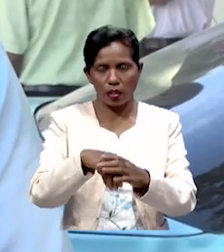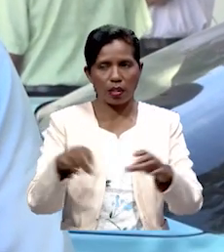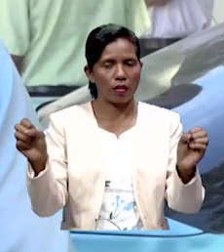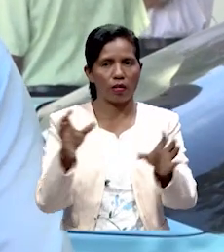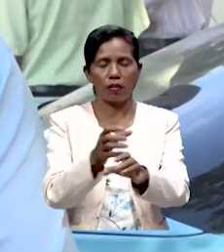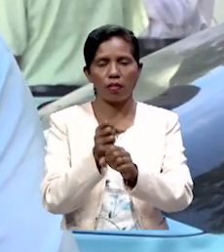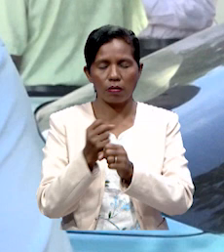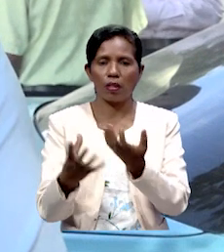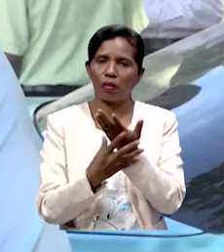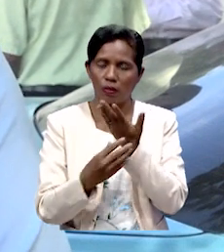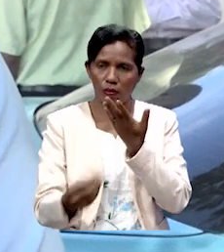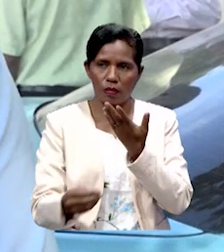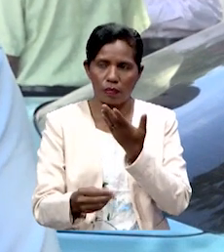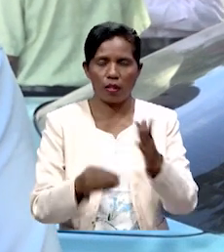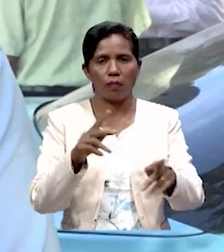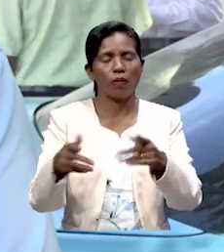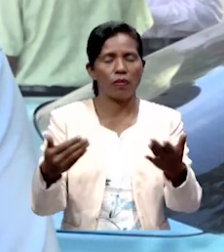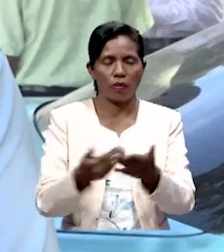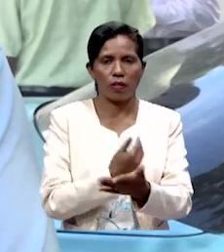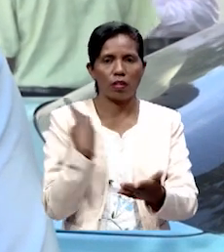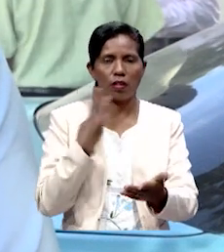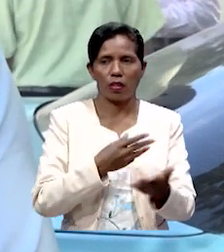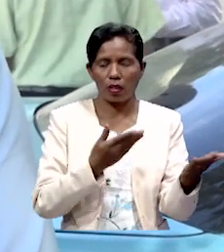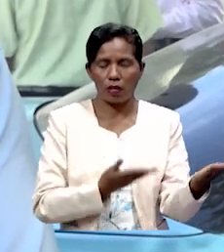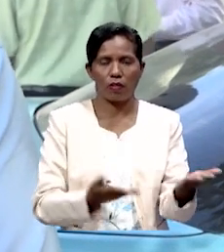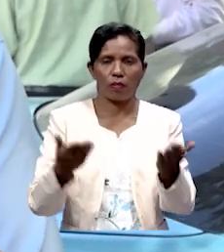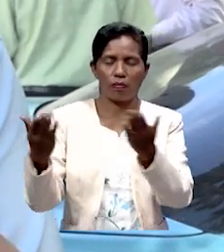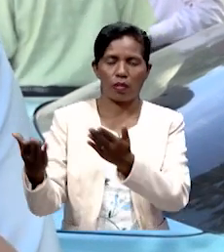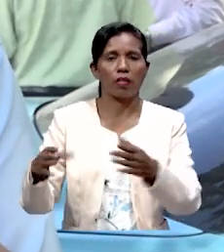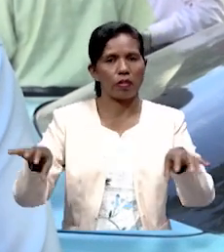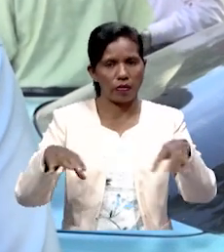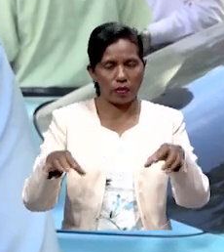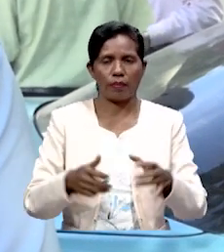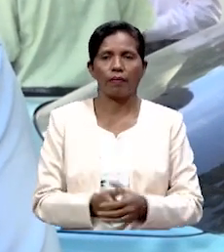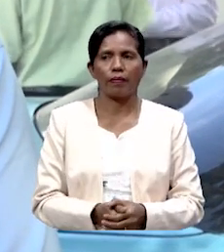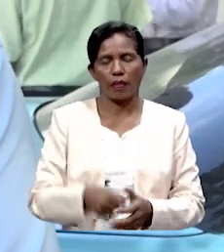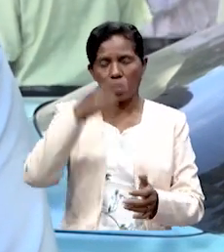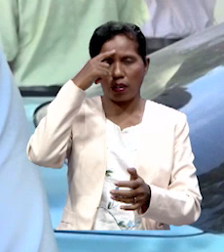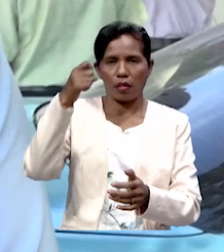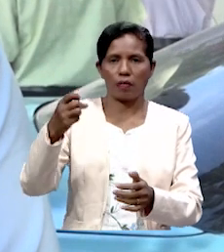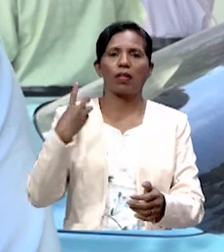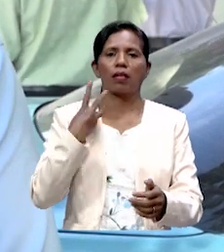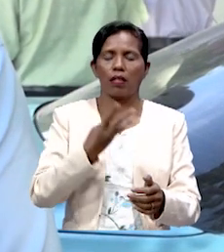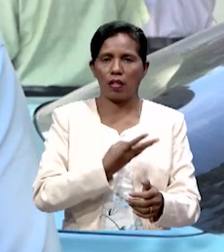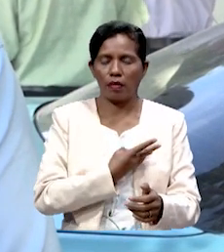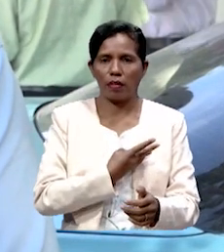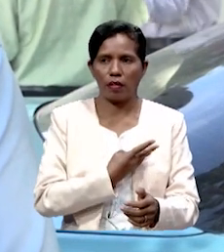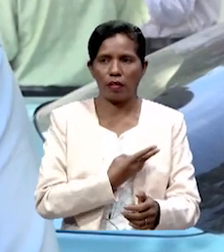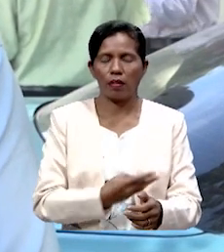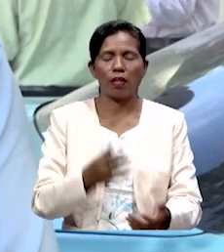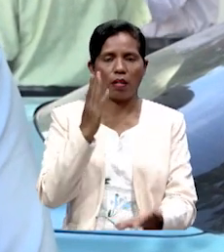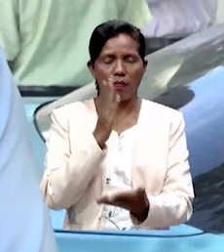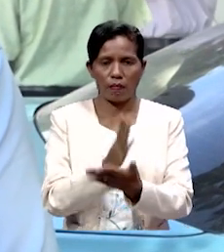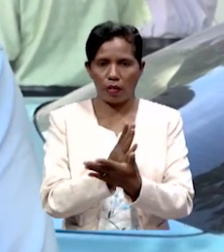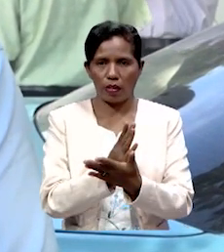simona aplicante fun ne bem maka ita tamania identidade ba ia sistema. Também da NEMA, kami para atendimento da